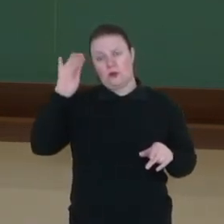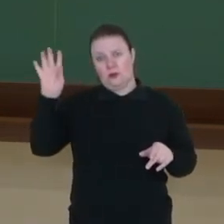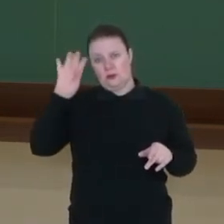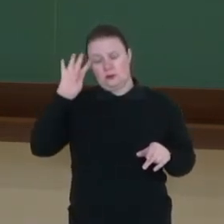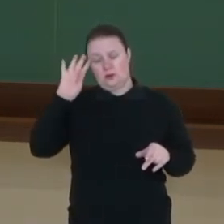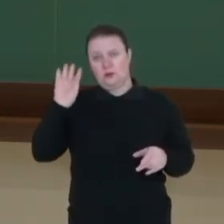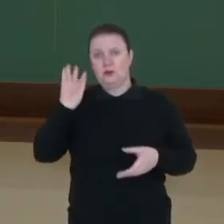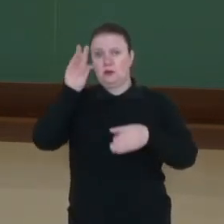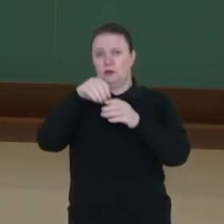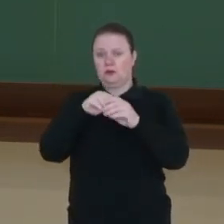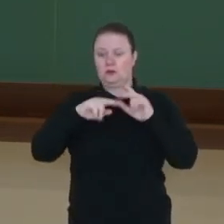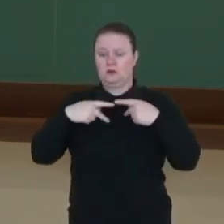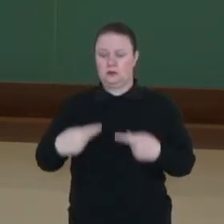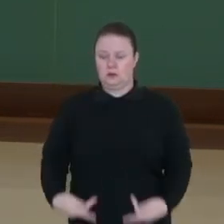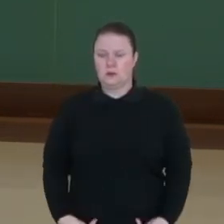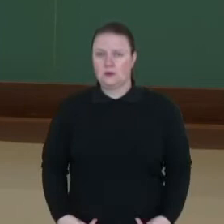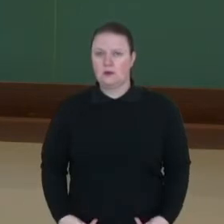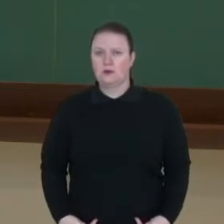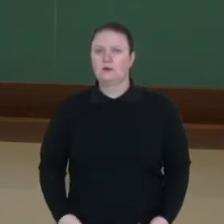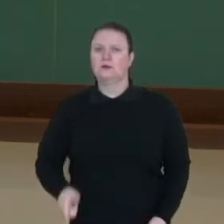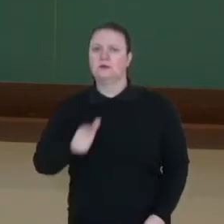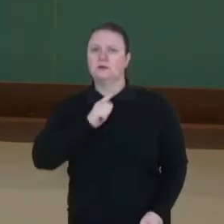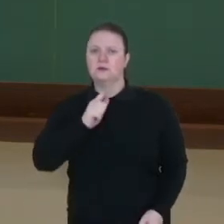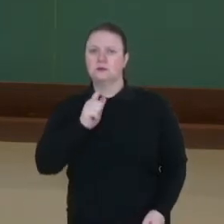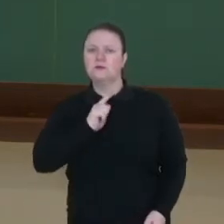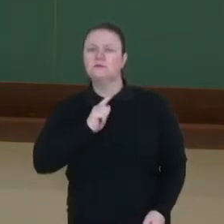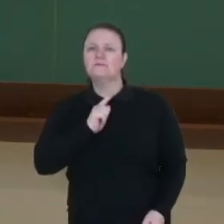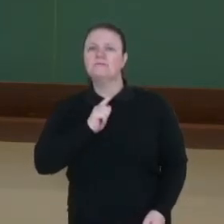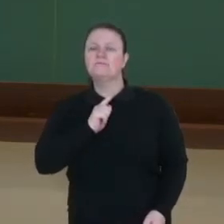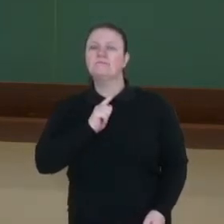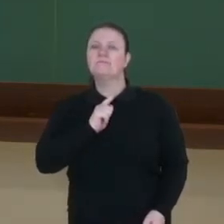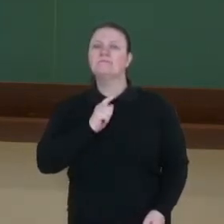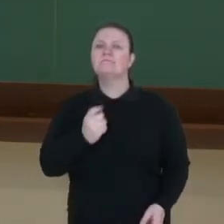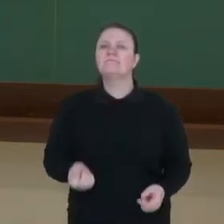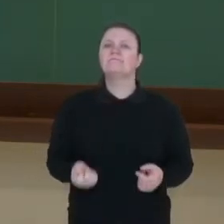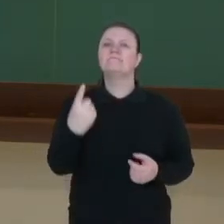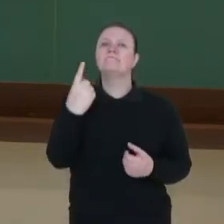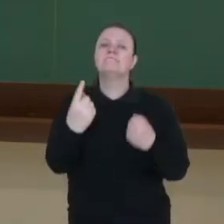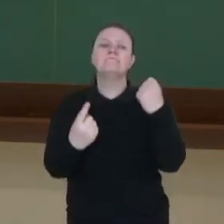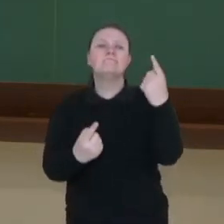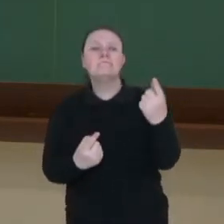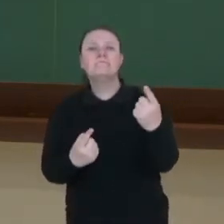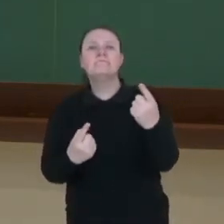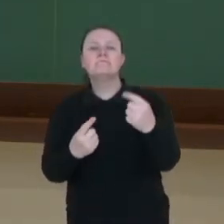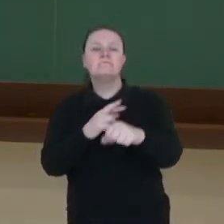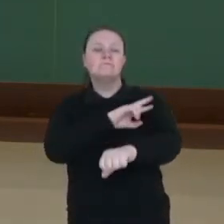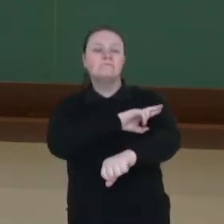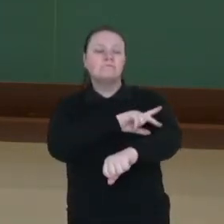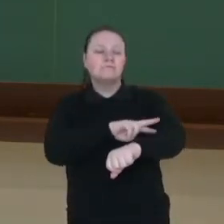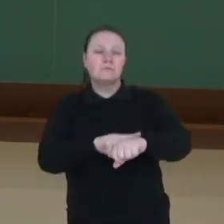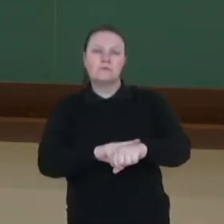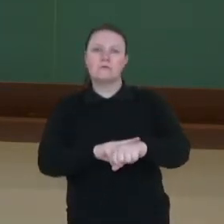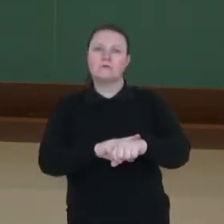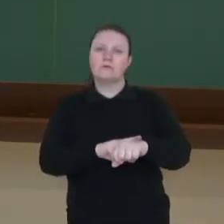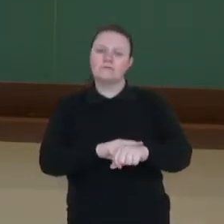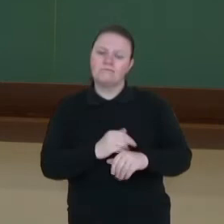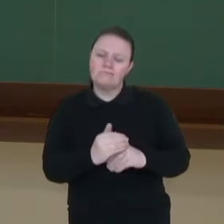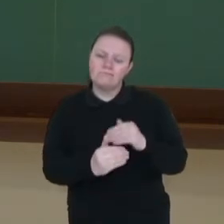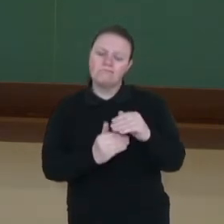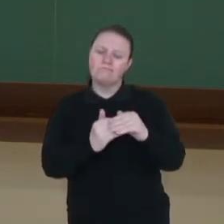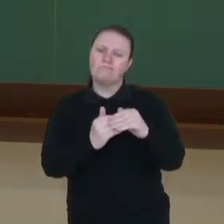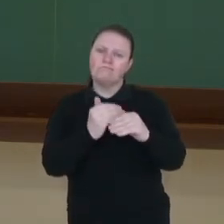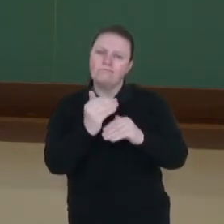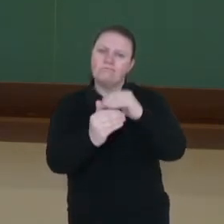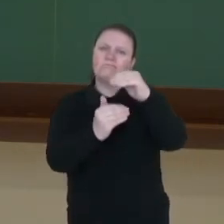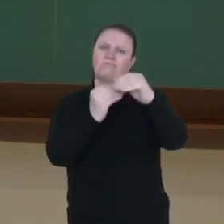existiriam dentro da humanidade, diversas raças humanas. Algumas raças humanas, ao longo do processo de